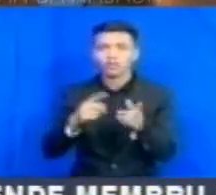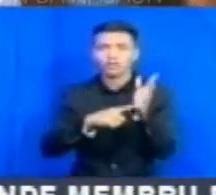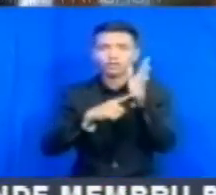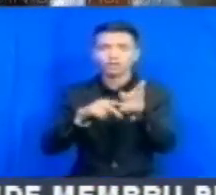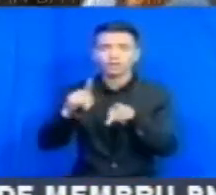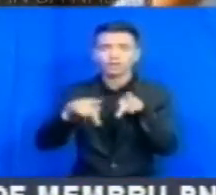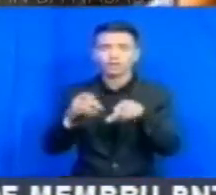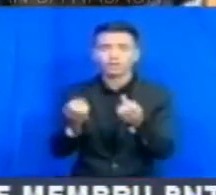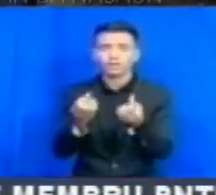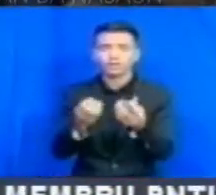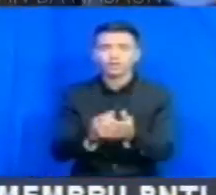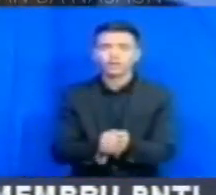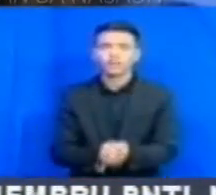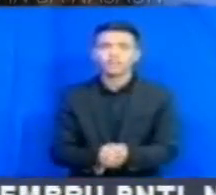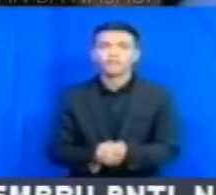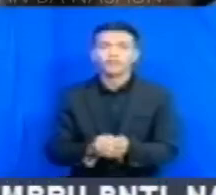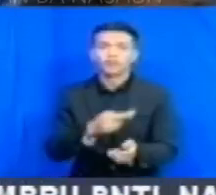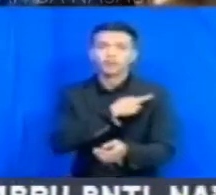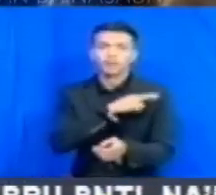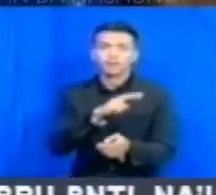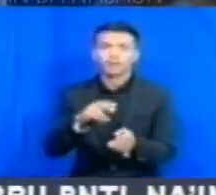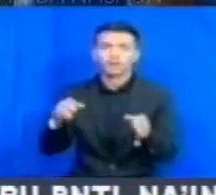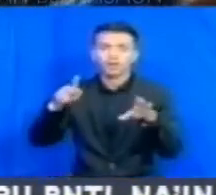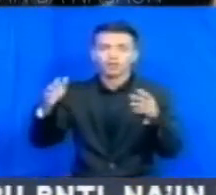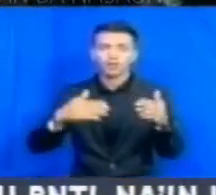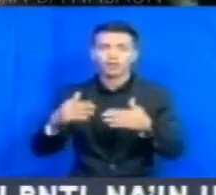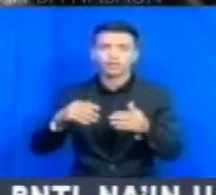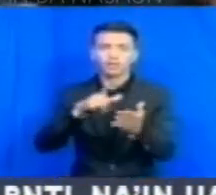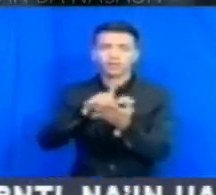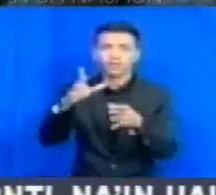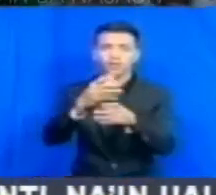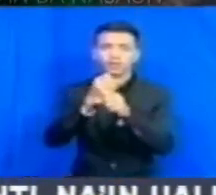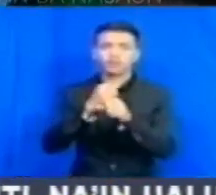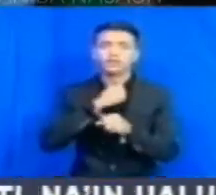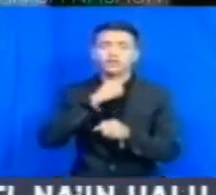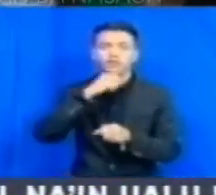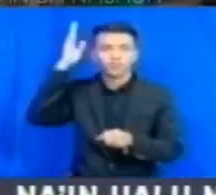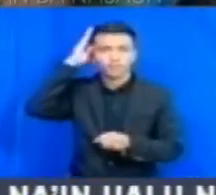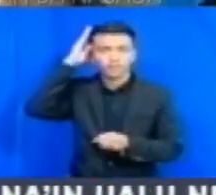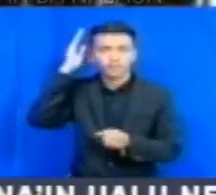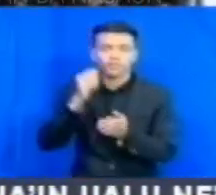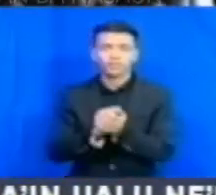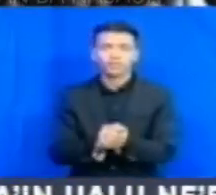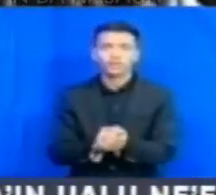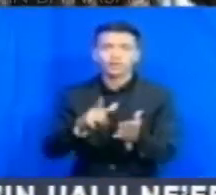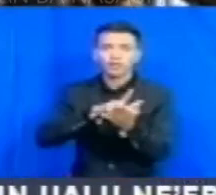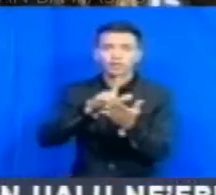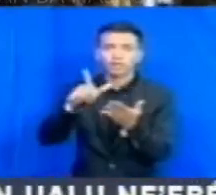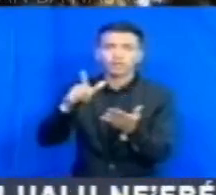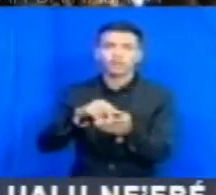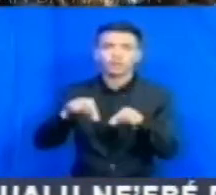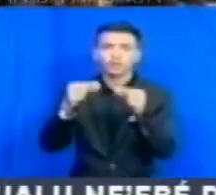Sarani Rihungresic, no Convicções Religiosas, concentra em aeroporto, onde simbo Sua Eminência Cardeal. Foi em avião da terra,